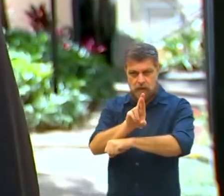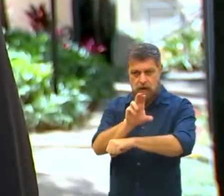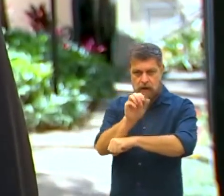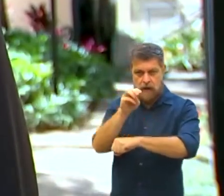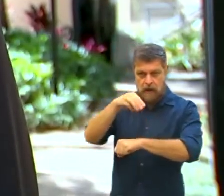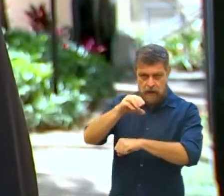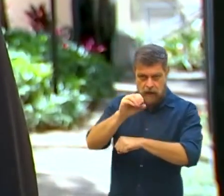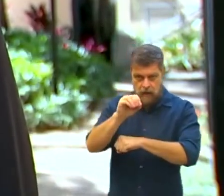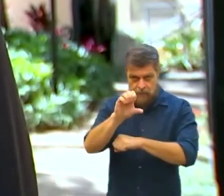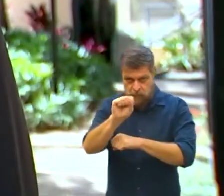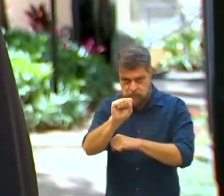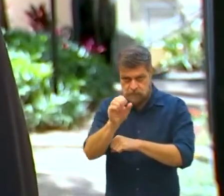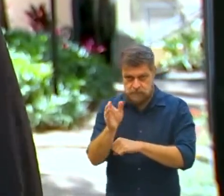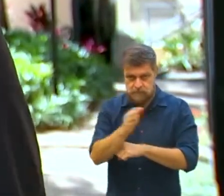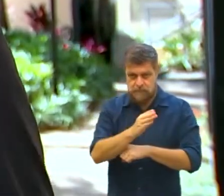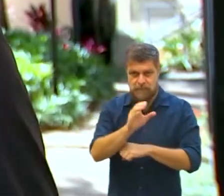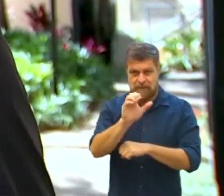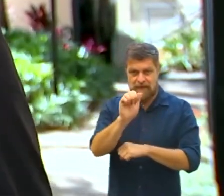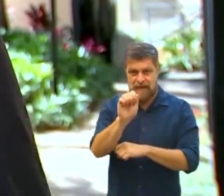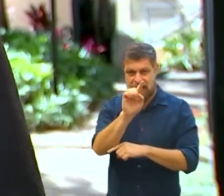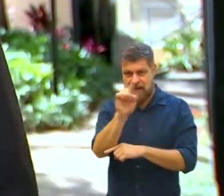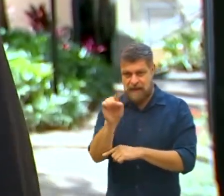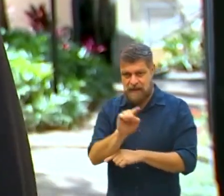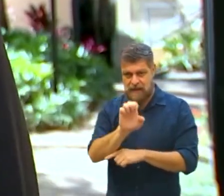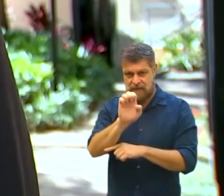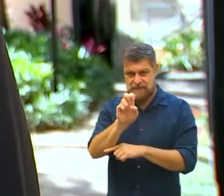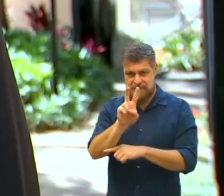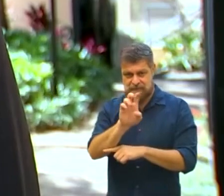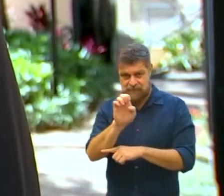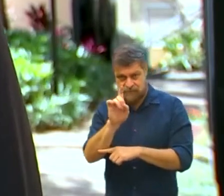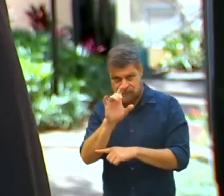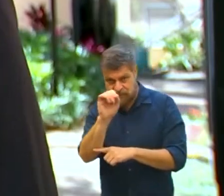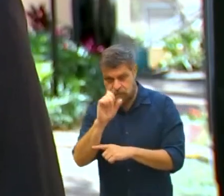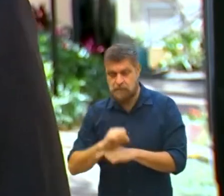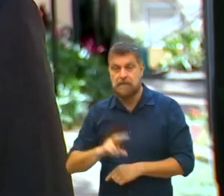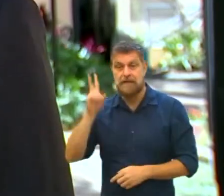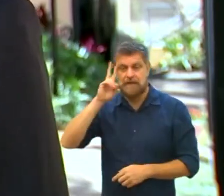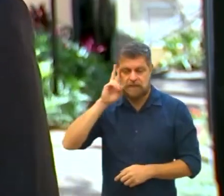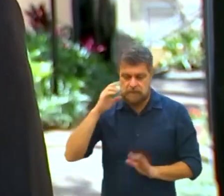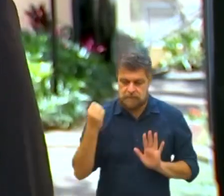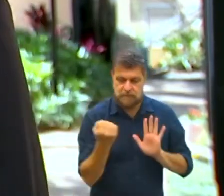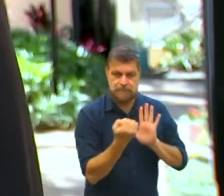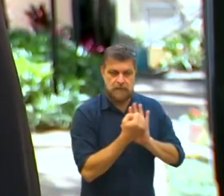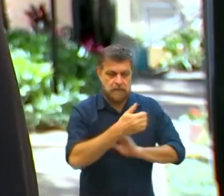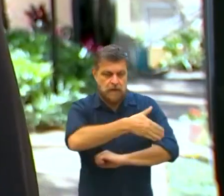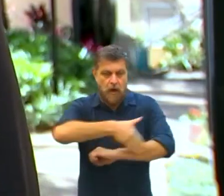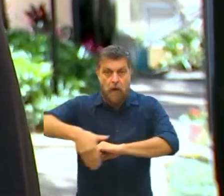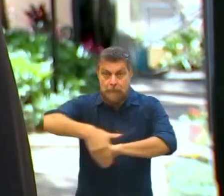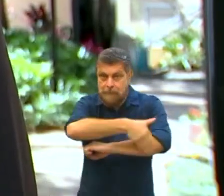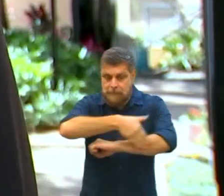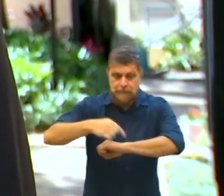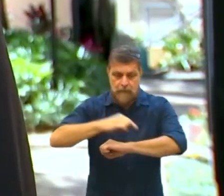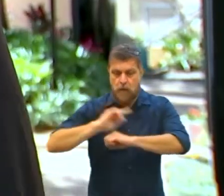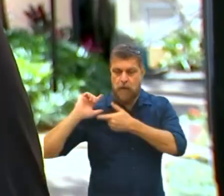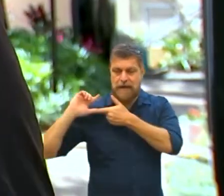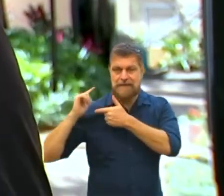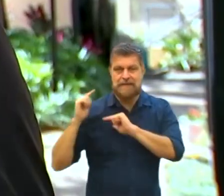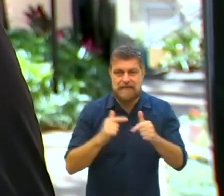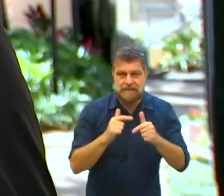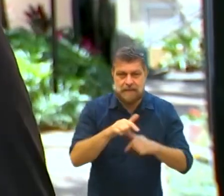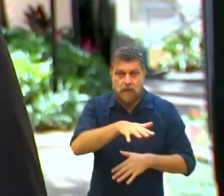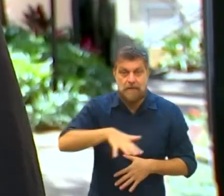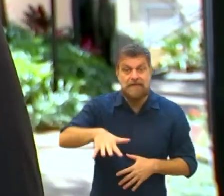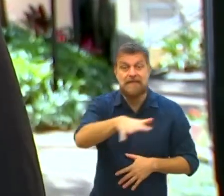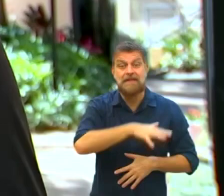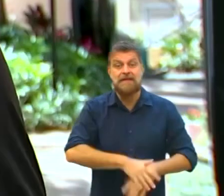de Azevedo. Marca uma boa parte da história de Campinas, está aqui numa das ruas mais tradicionais da